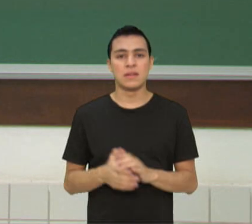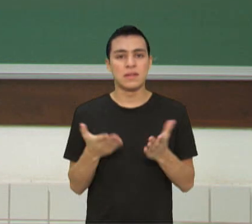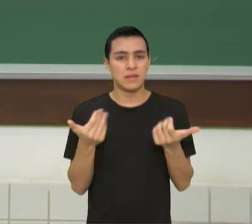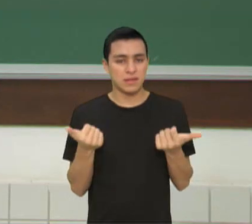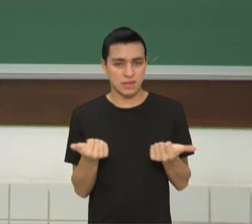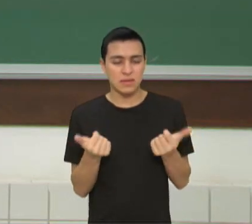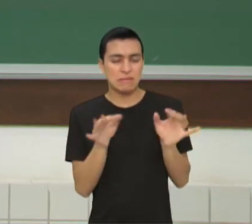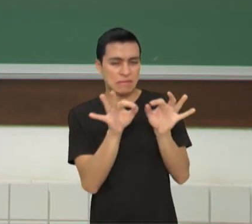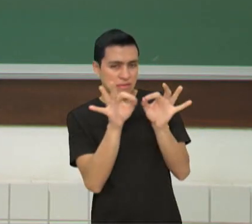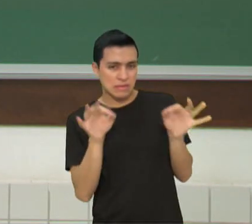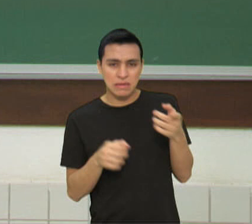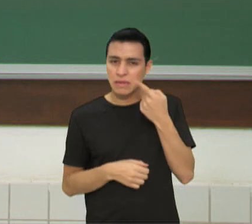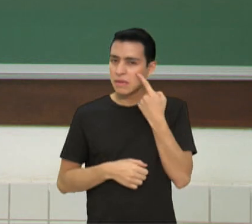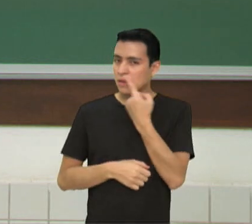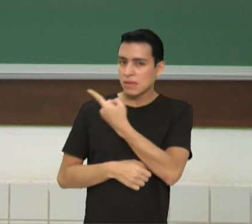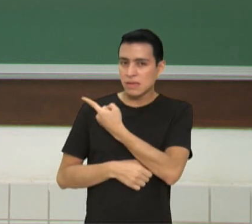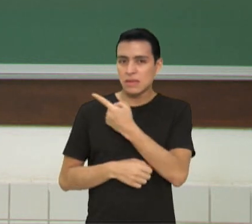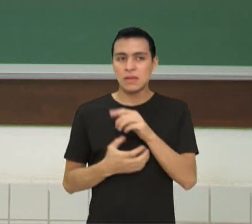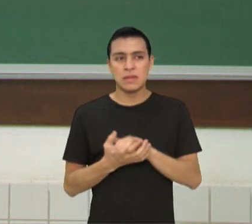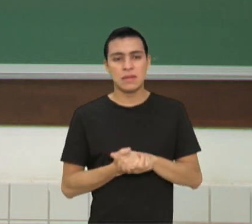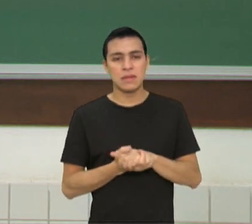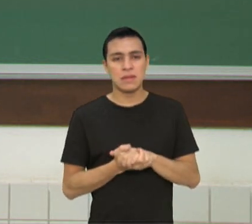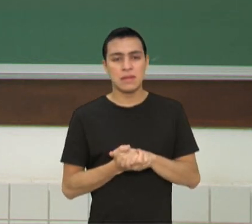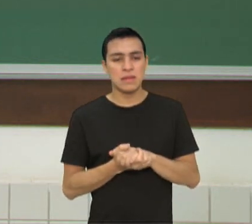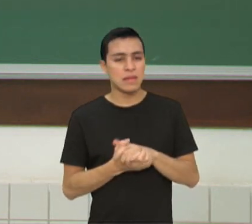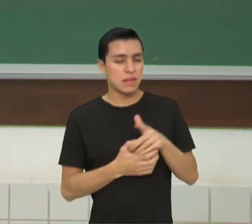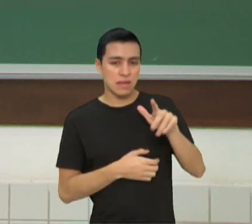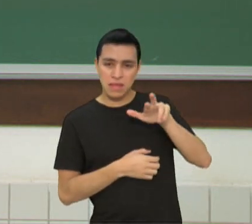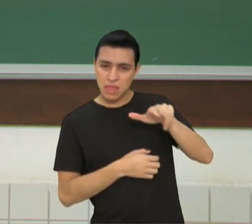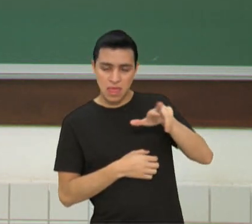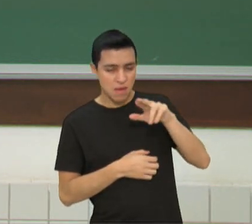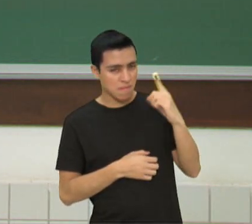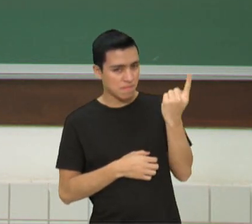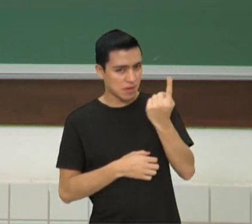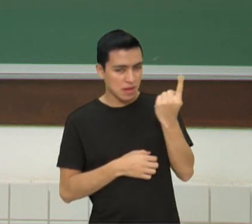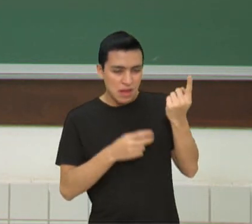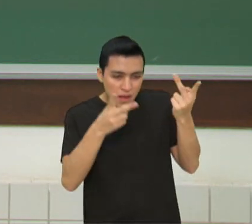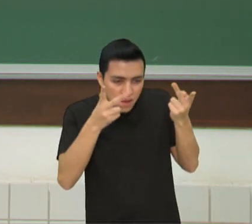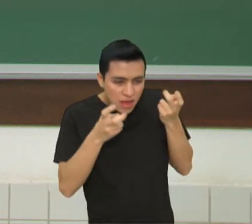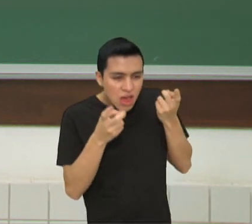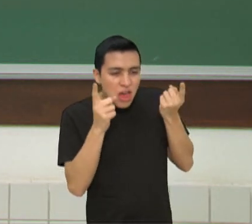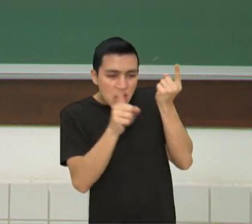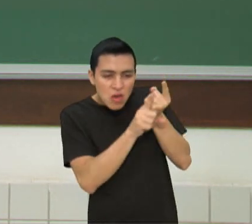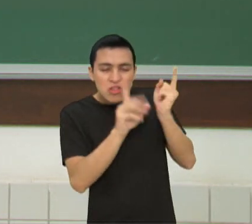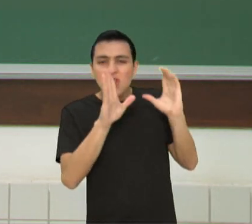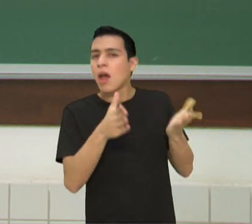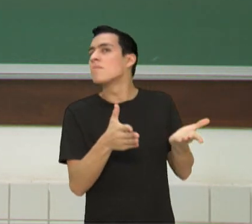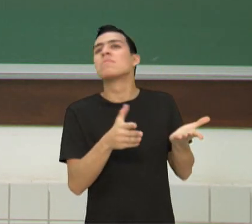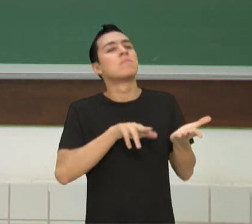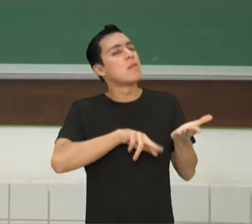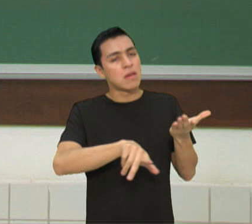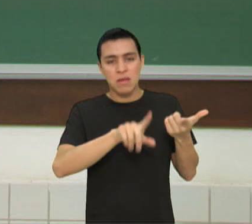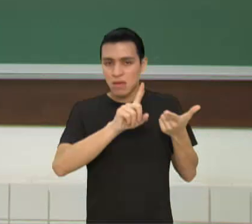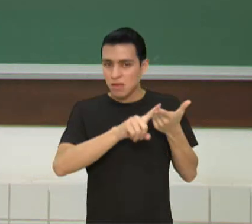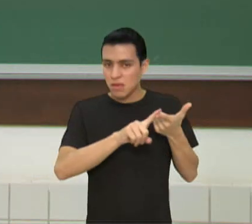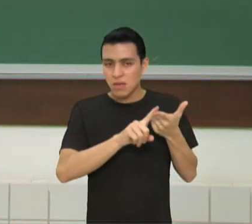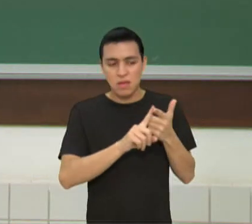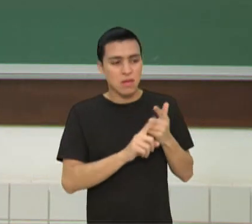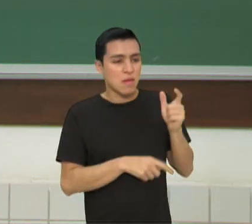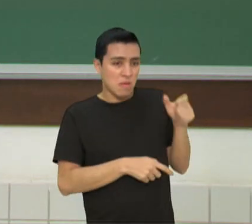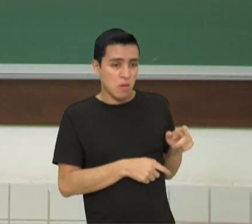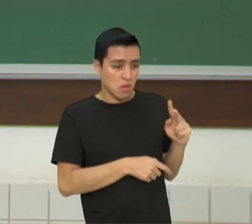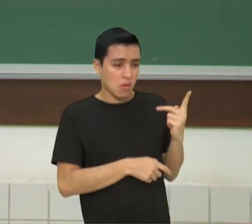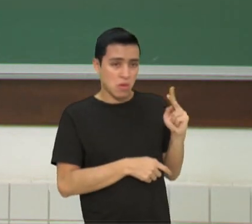Gente, bem simplesinho. Olá. Não foi na primeira observação que foi possível saber isto. O Hooke